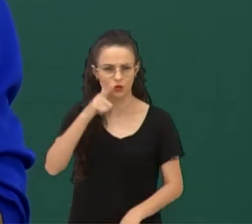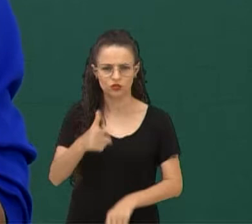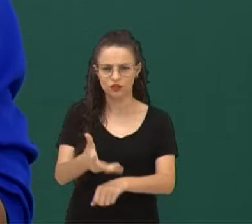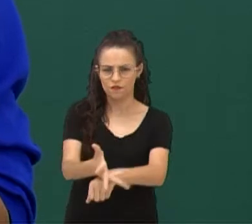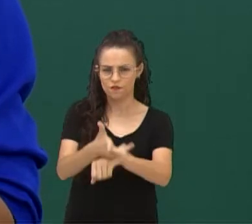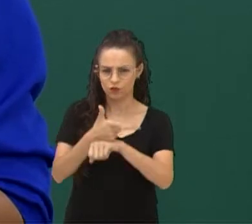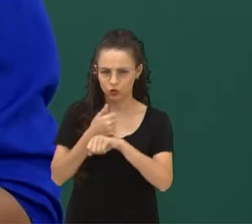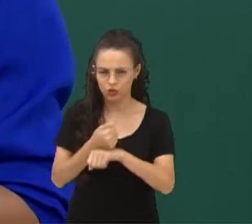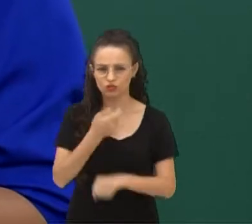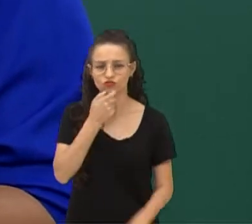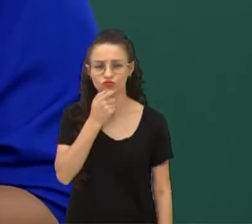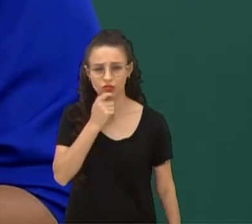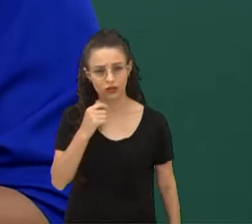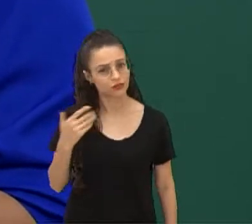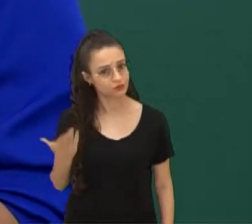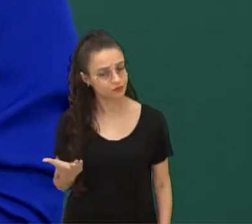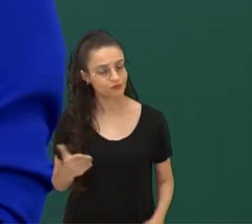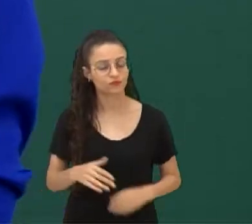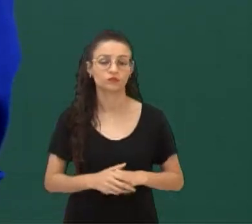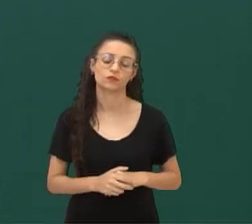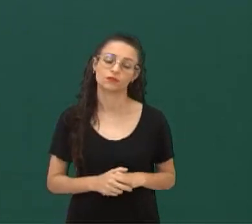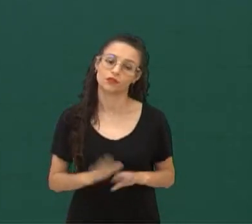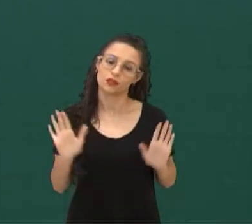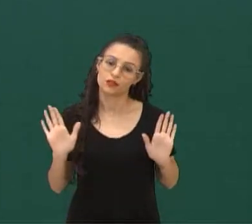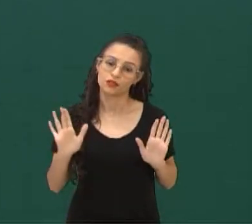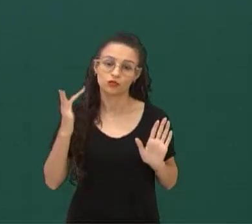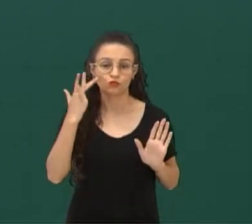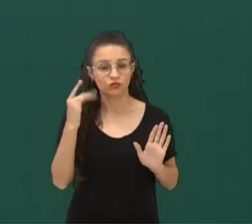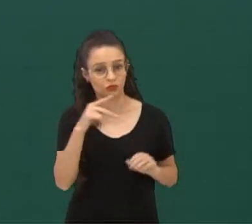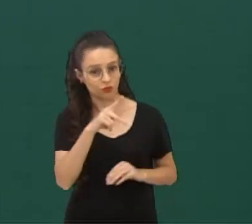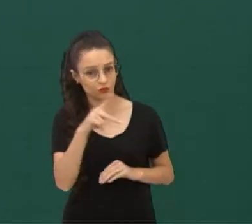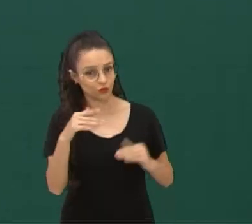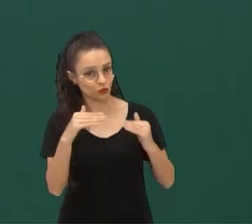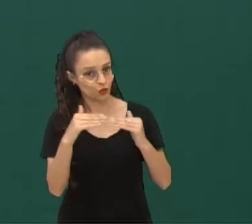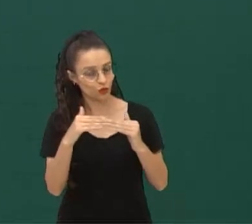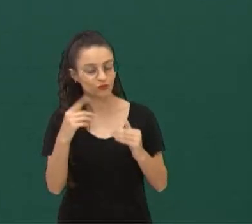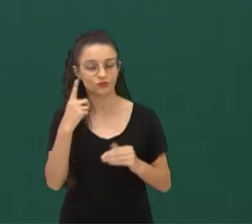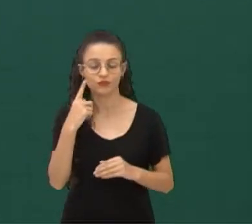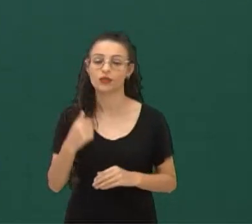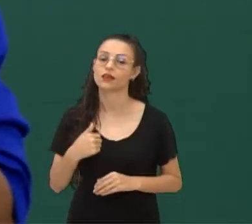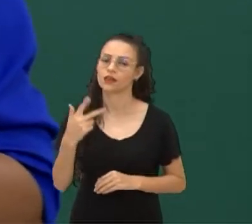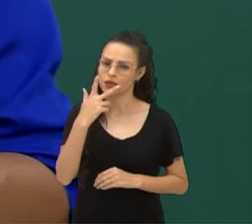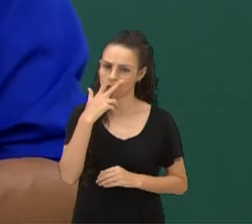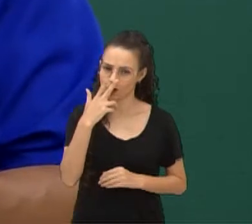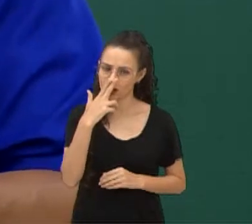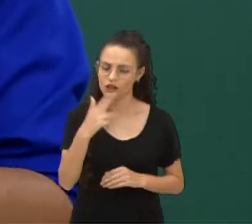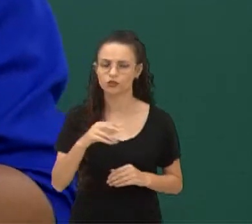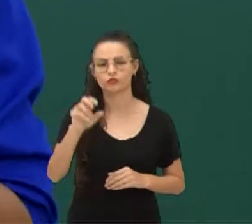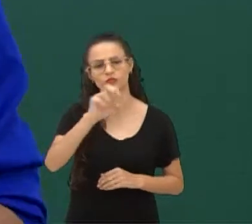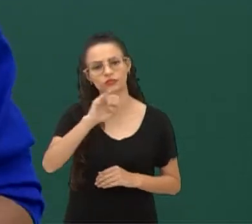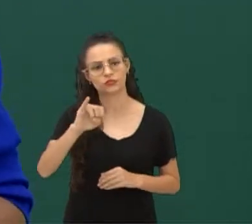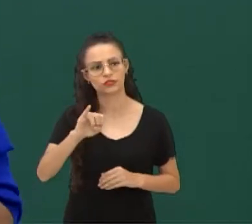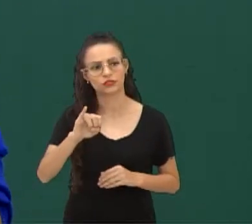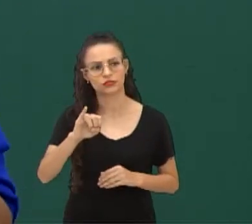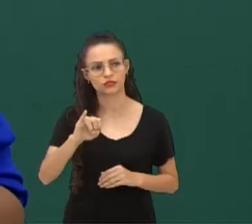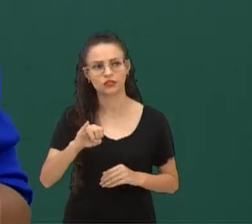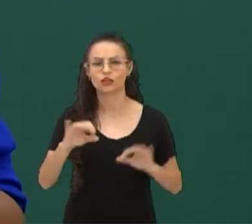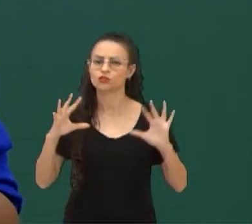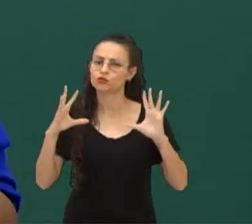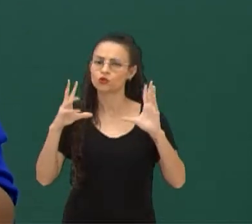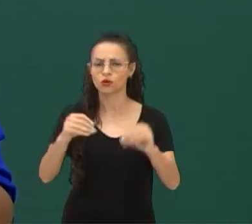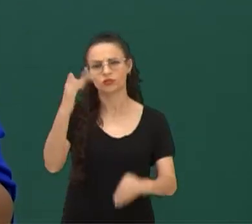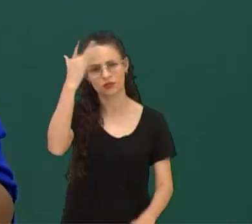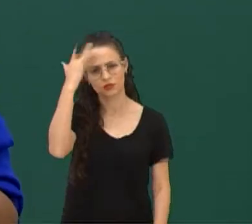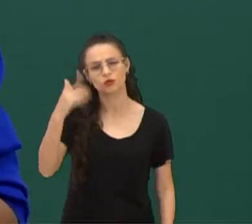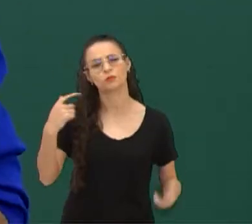inglês então Félix assim não sei se sítio concorda comida Grossa eu acho que se todo mundo tinha que ter essa